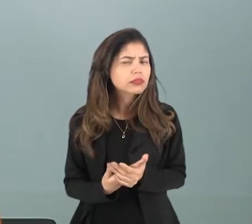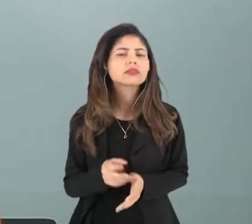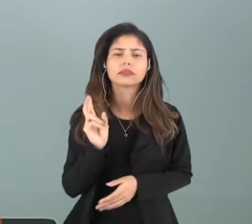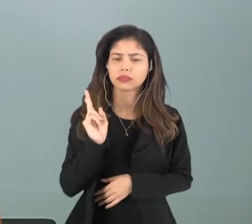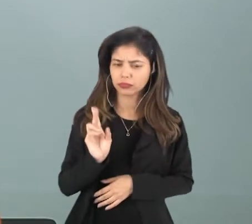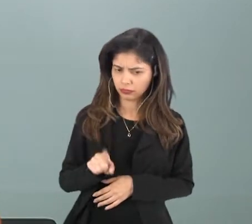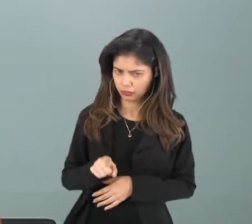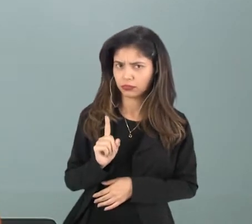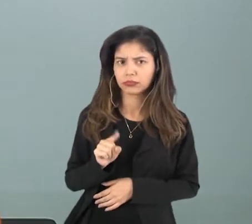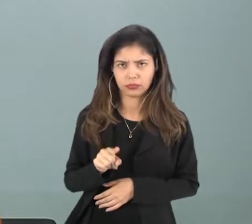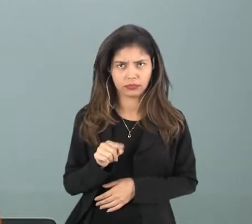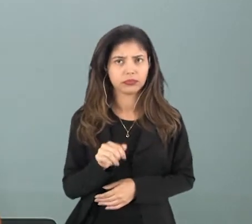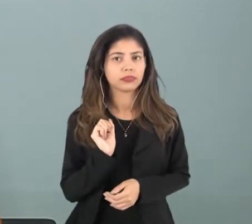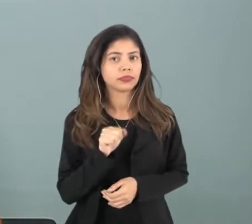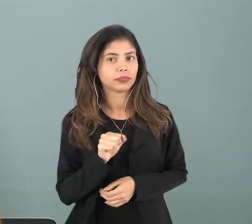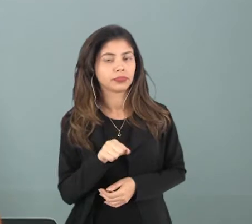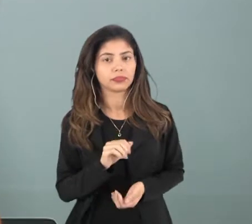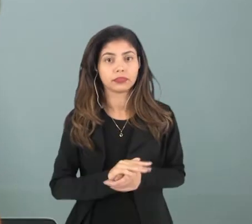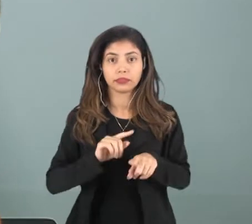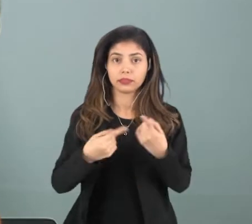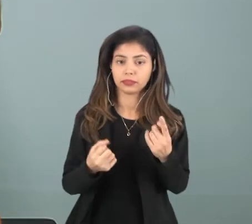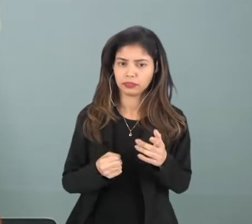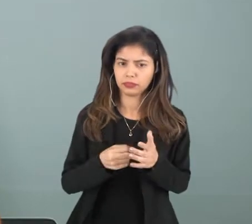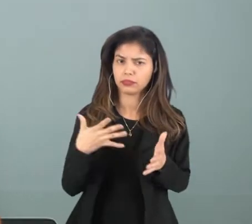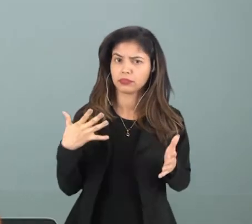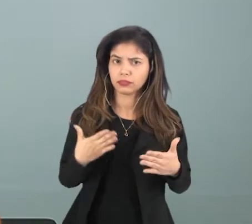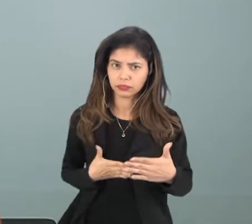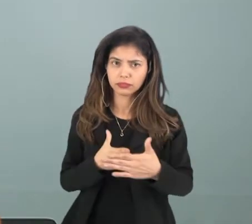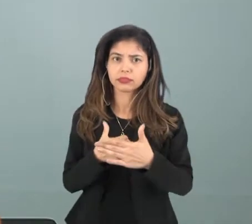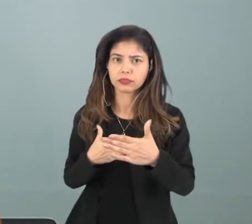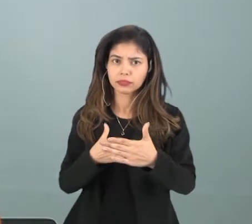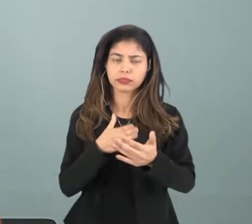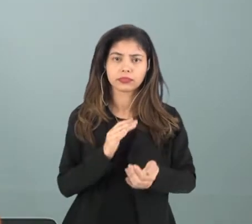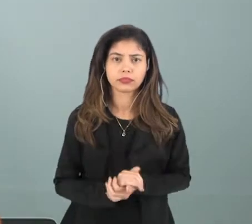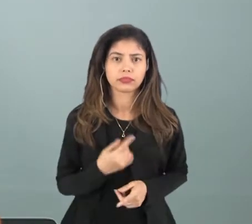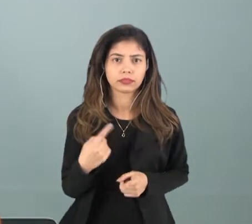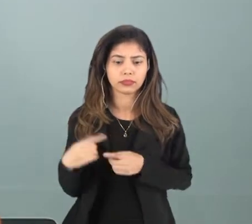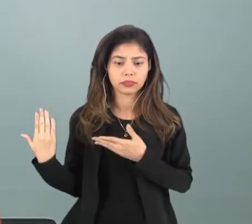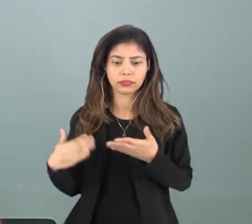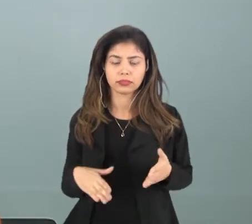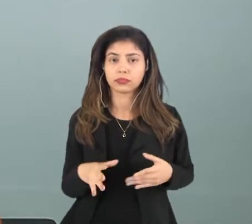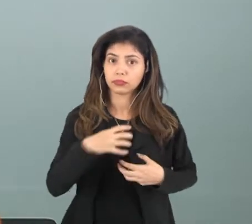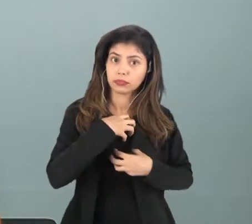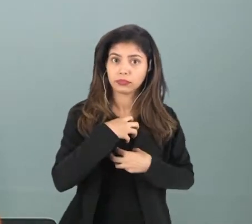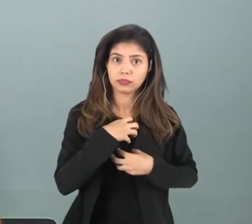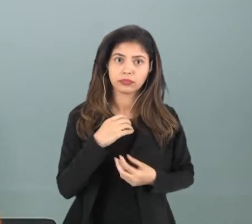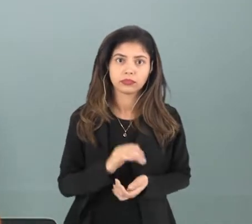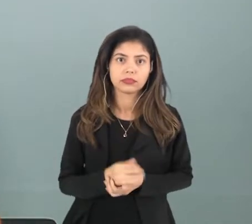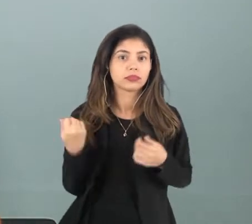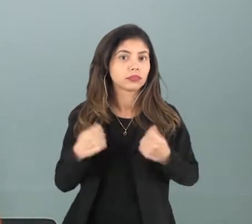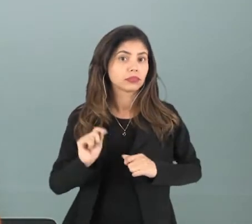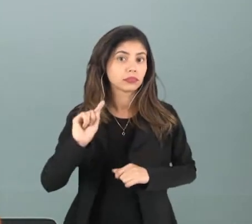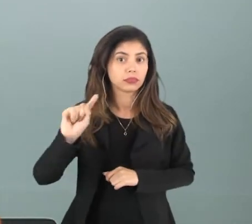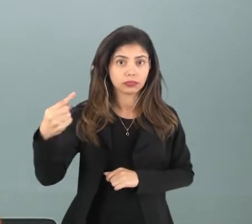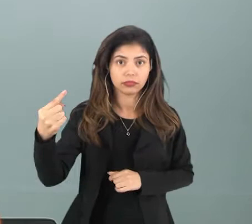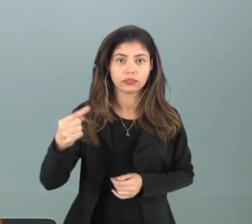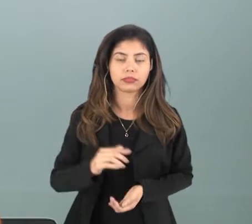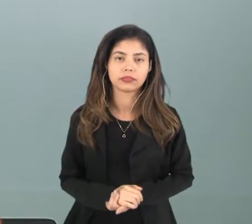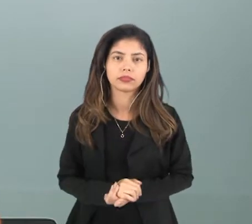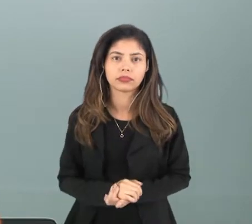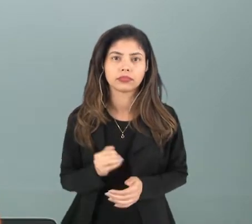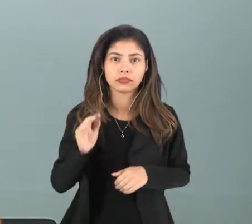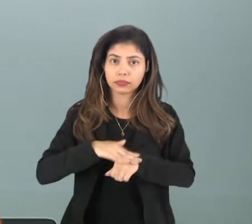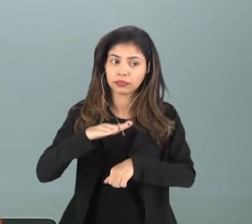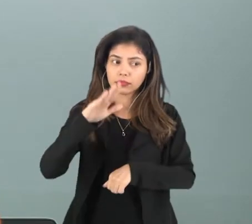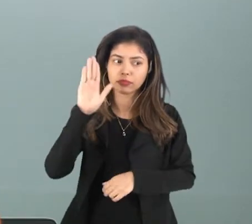Tem sim, só que é muito limitada, né? Chega um momento que eles precisam ir. Tem só ali a escola